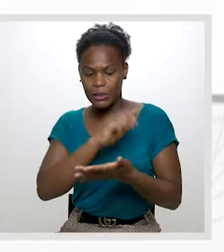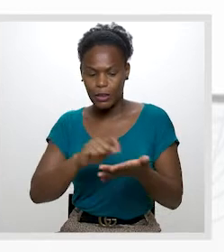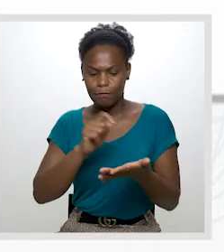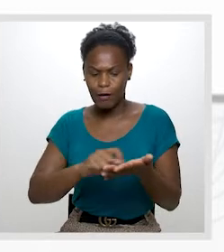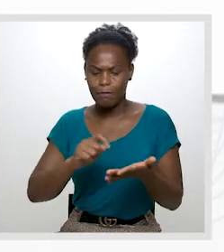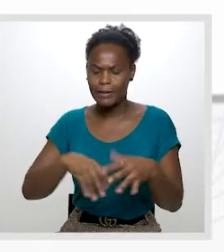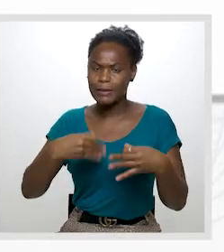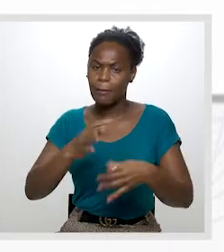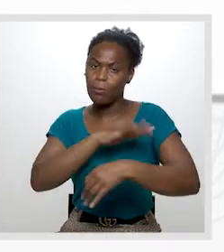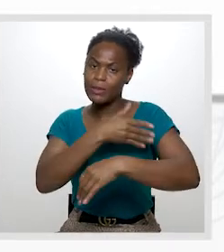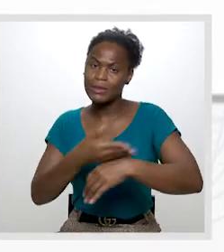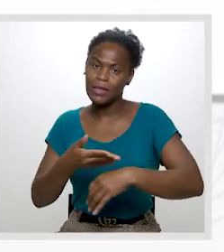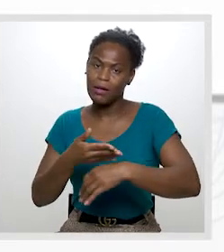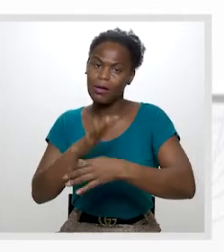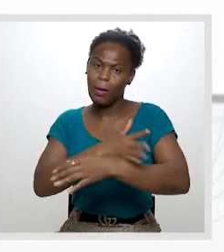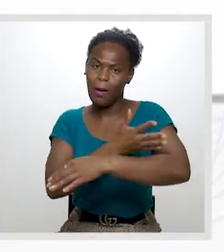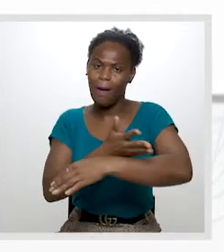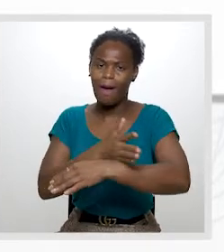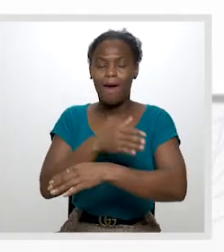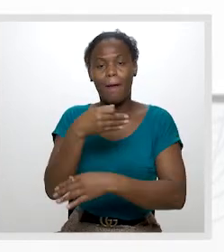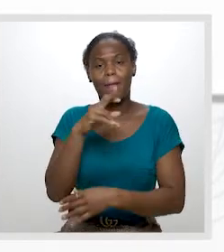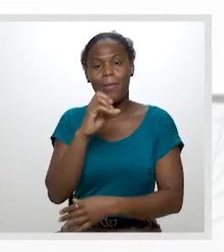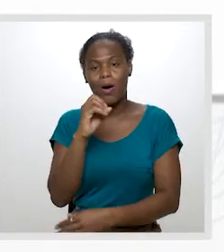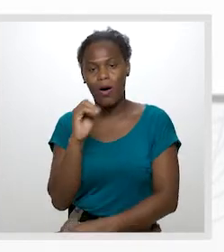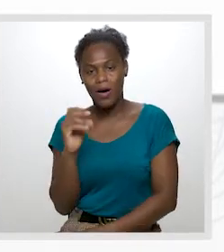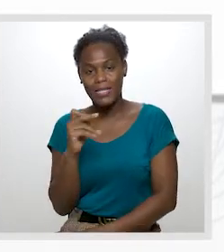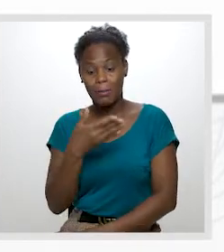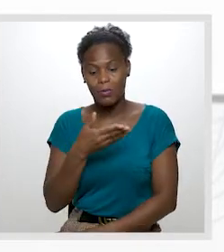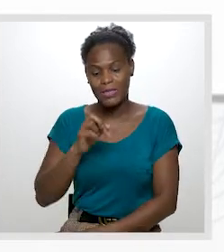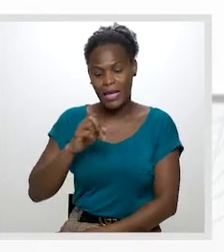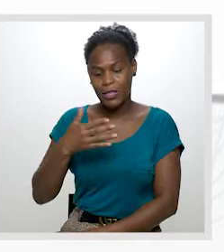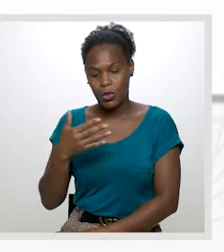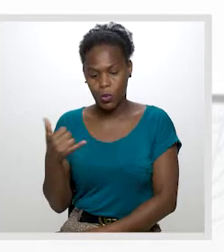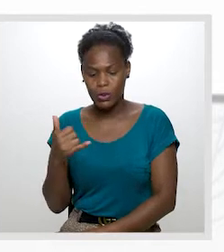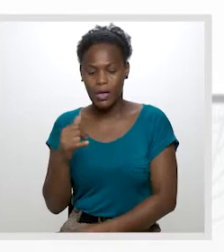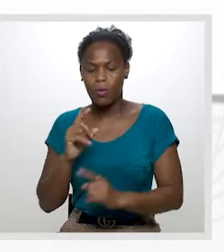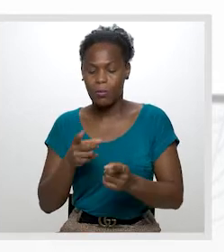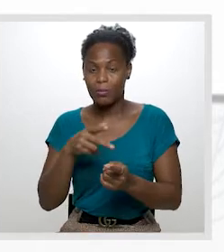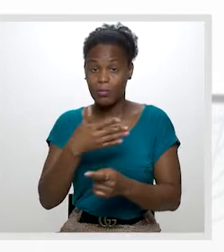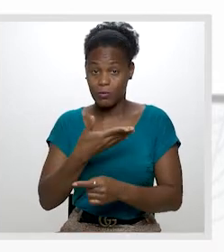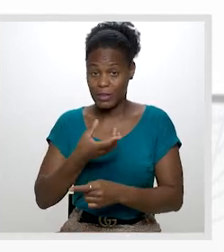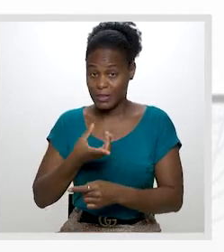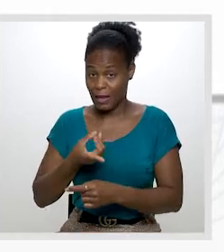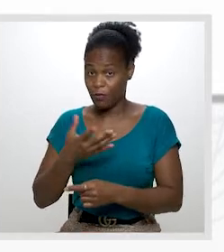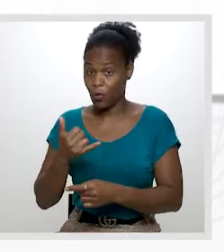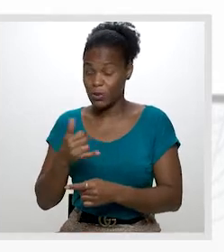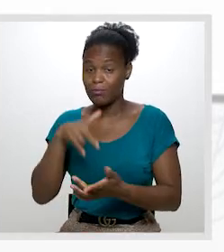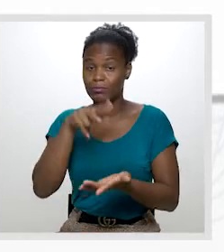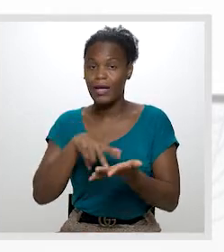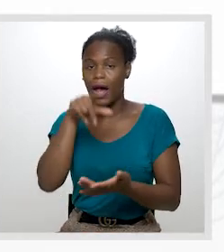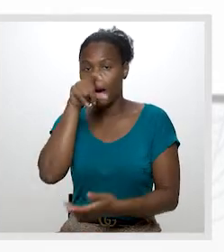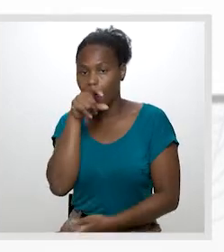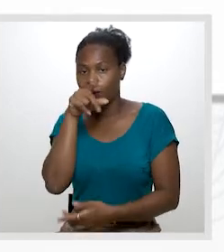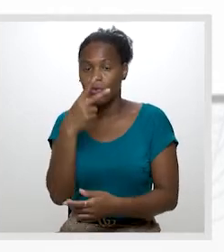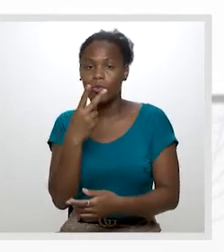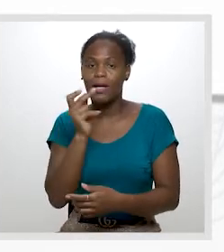Escreve compulsivamente poesia e prosa. Em 1912, começa a publicar na revista Águia e